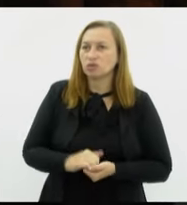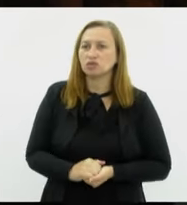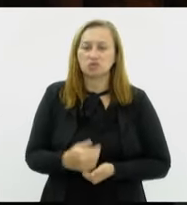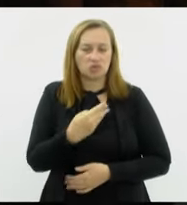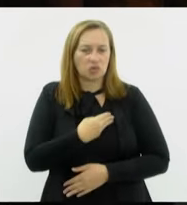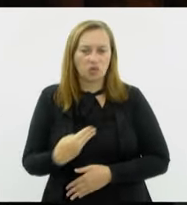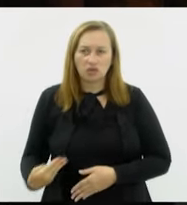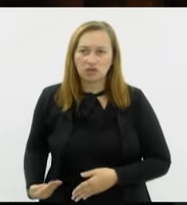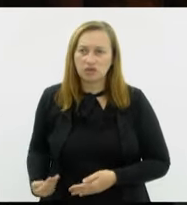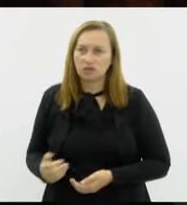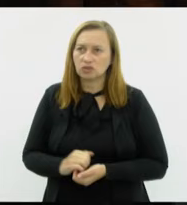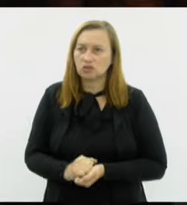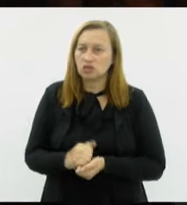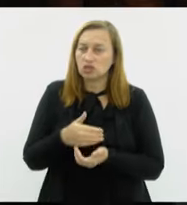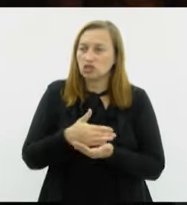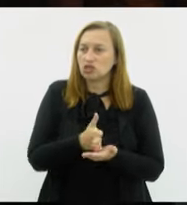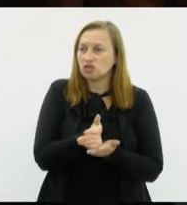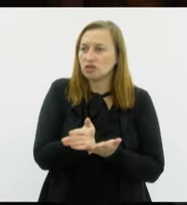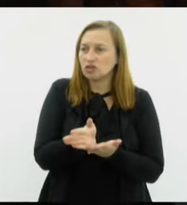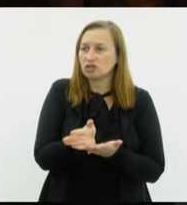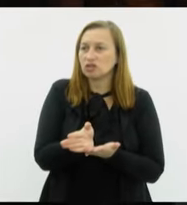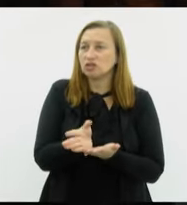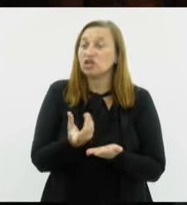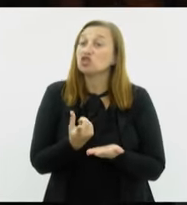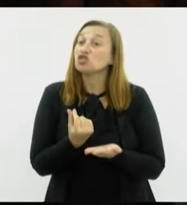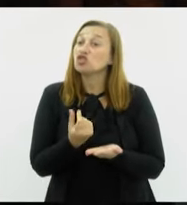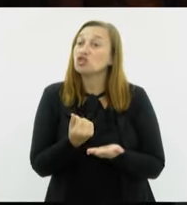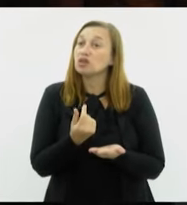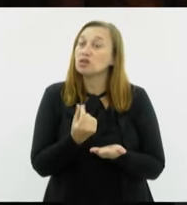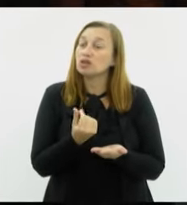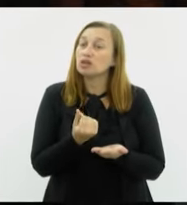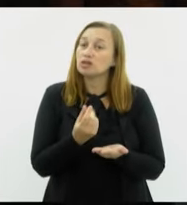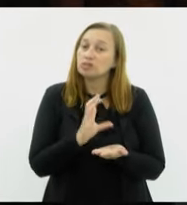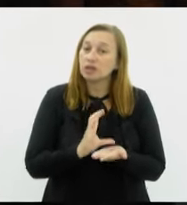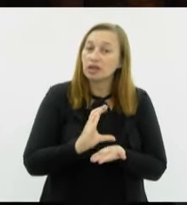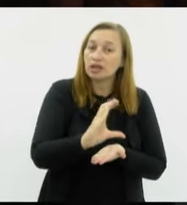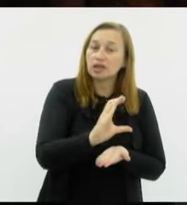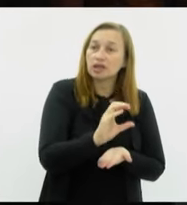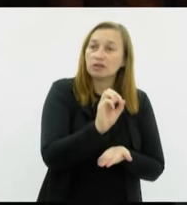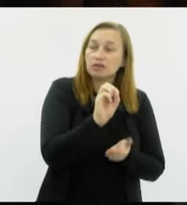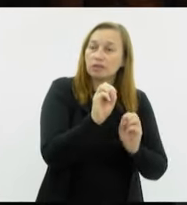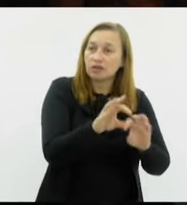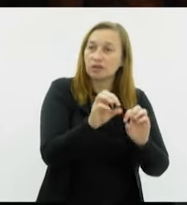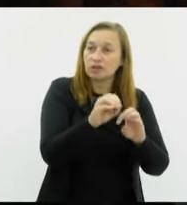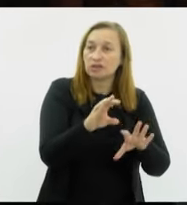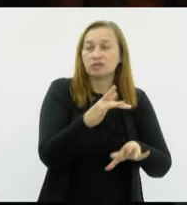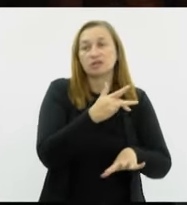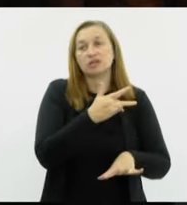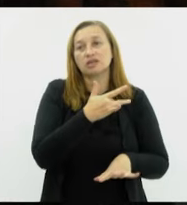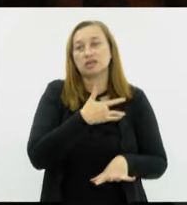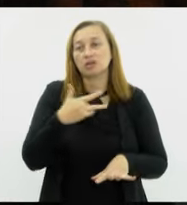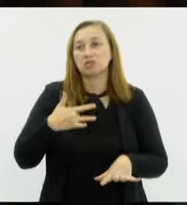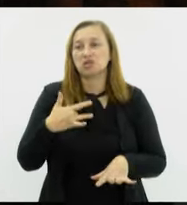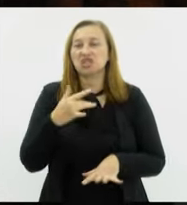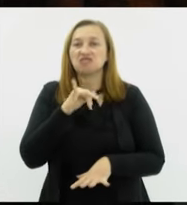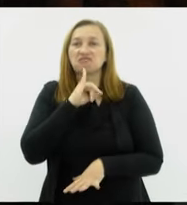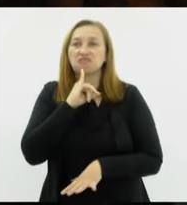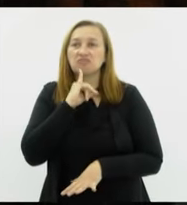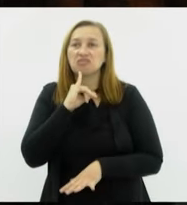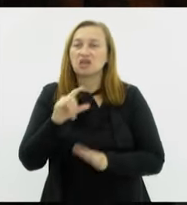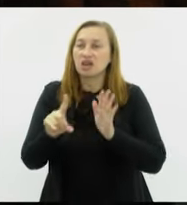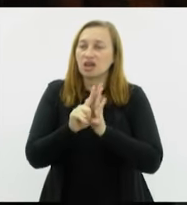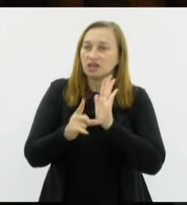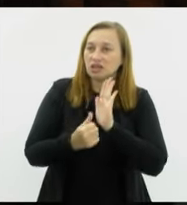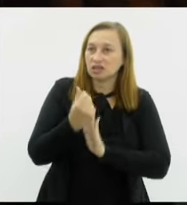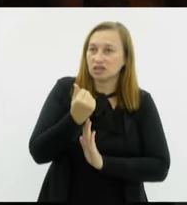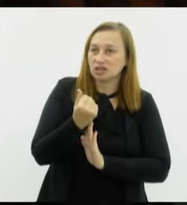governador desviando dinheiro que devia ir para a educação e para a saúde. Infelizmente, essa LDO repete esse erro, a gente